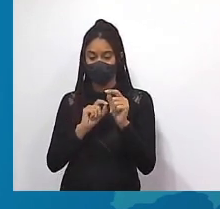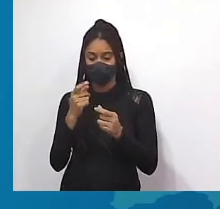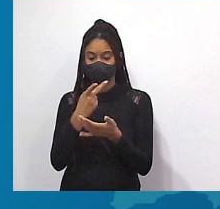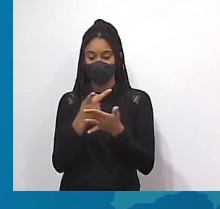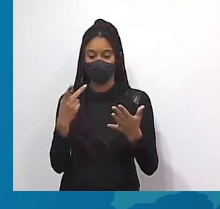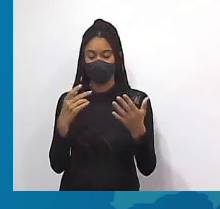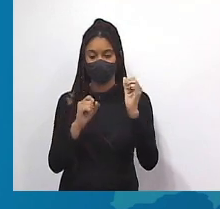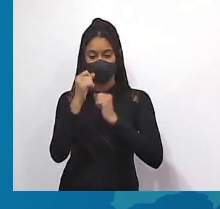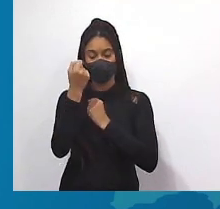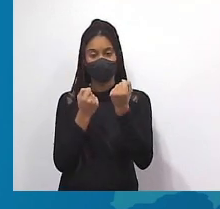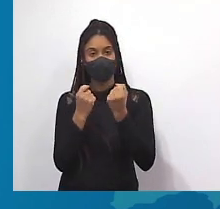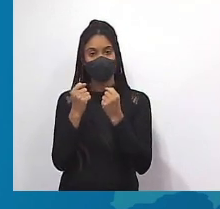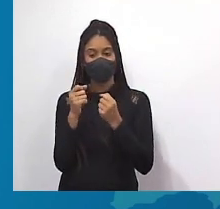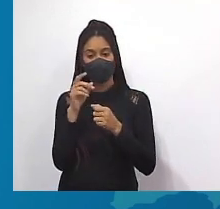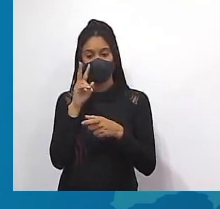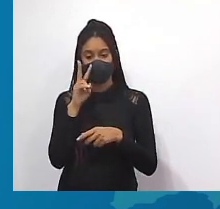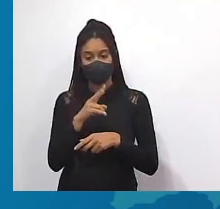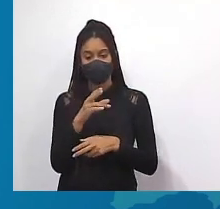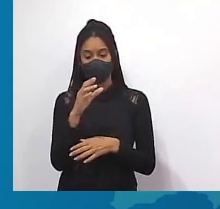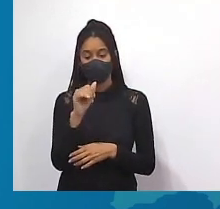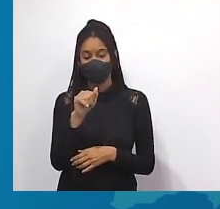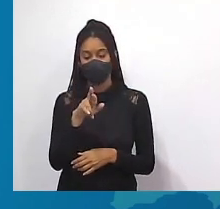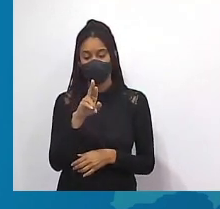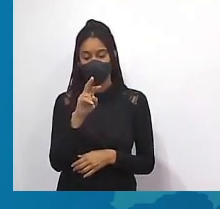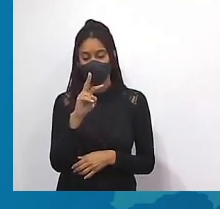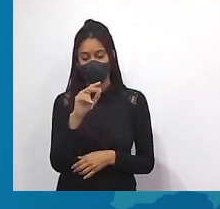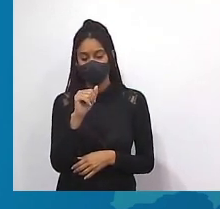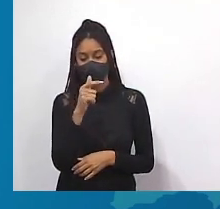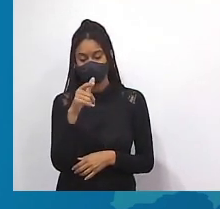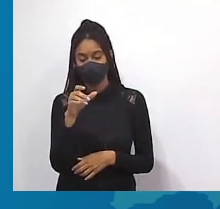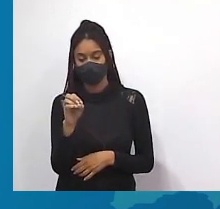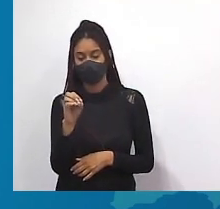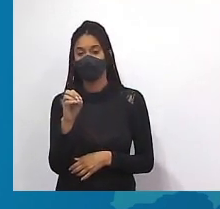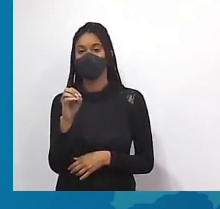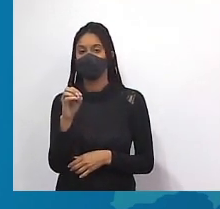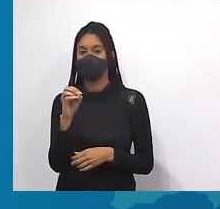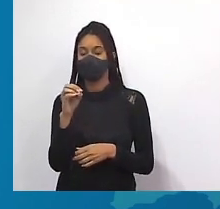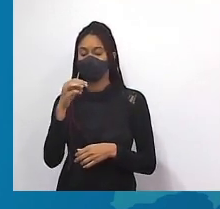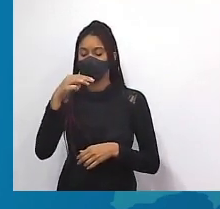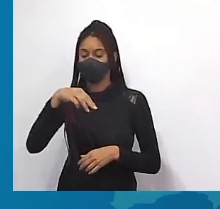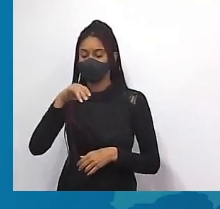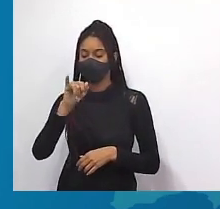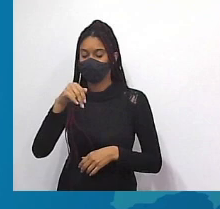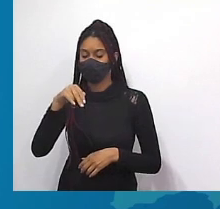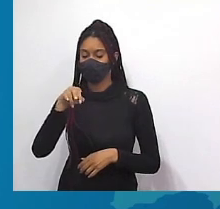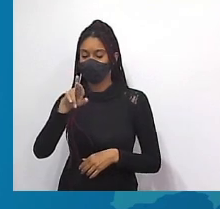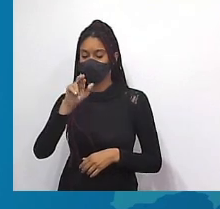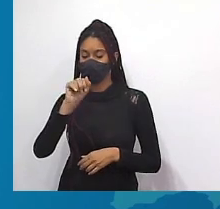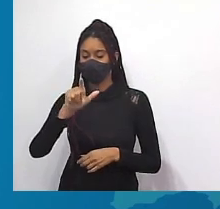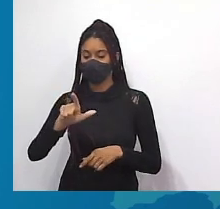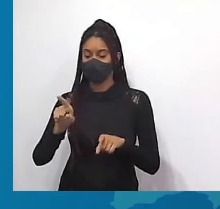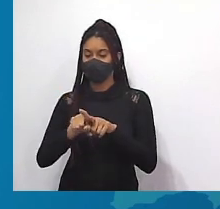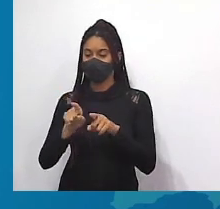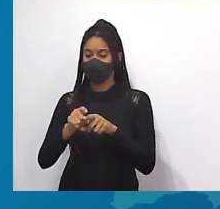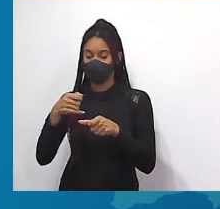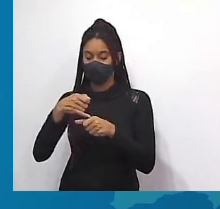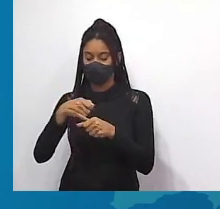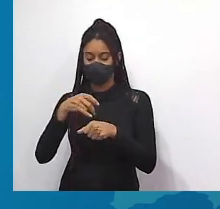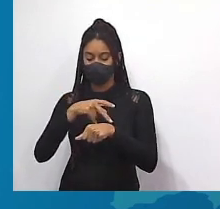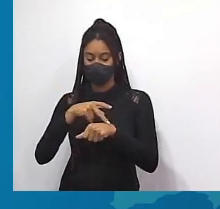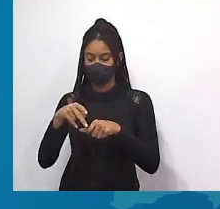industrial achou o carvão mineral e o petróleo que estavam lá no subsolo, que são formados à base de